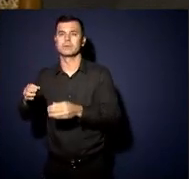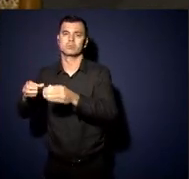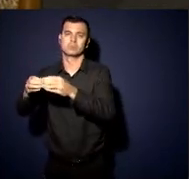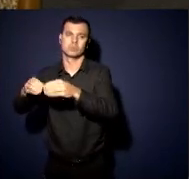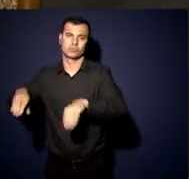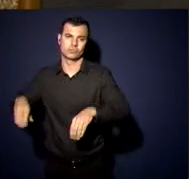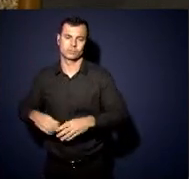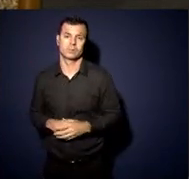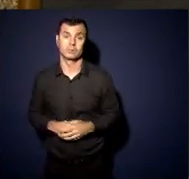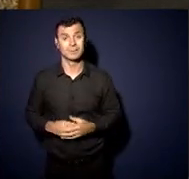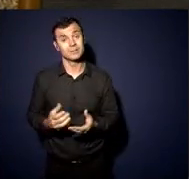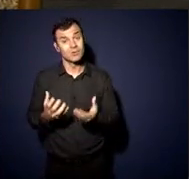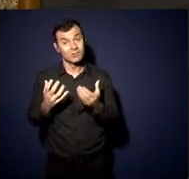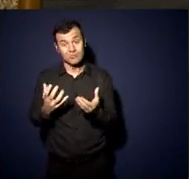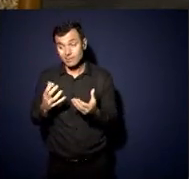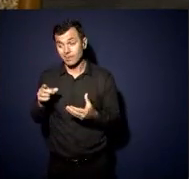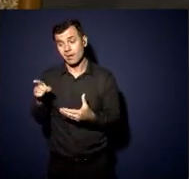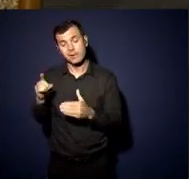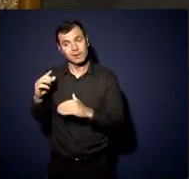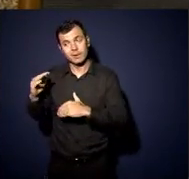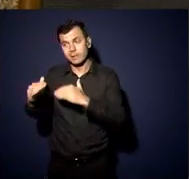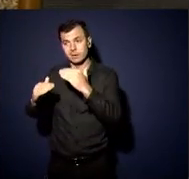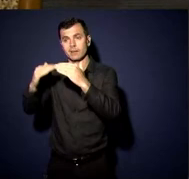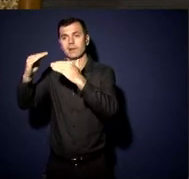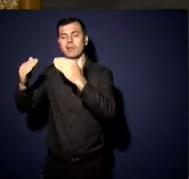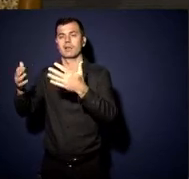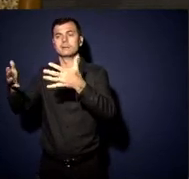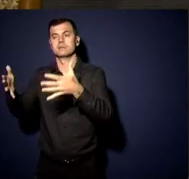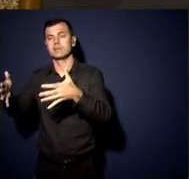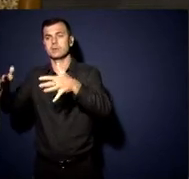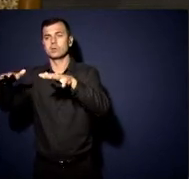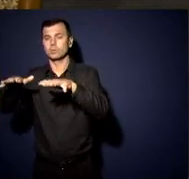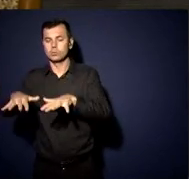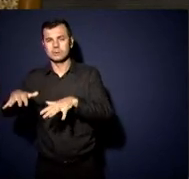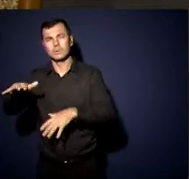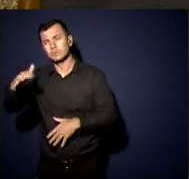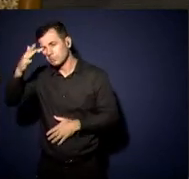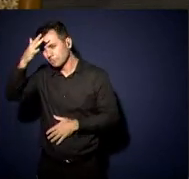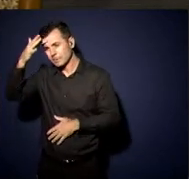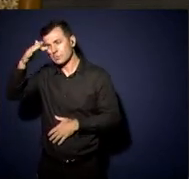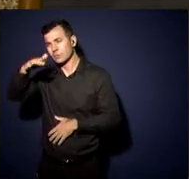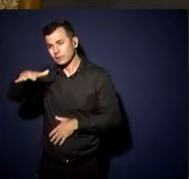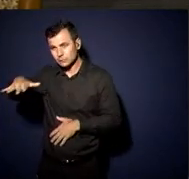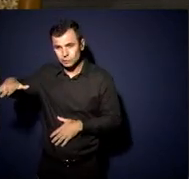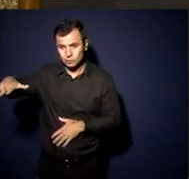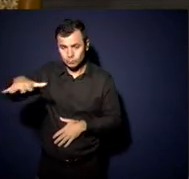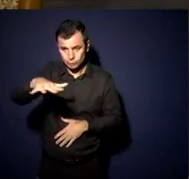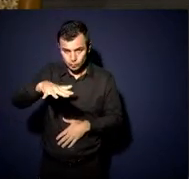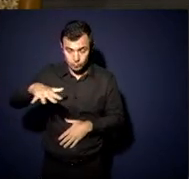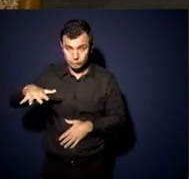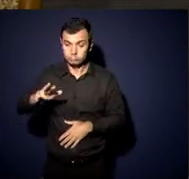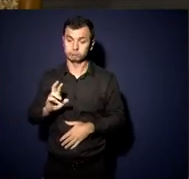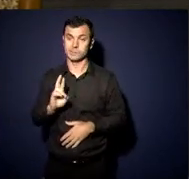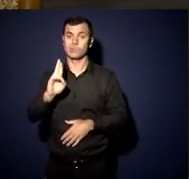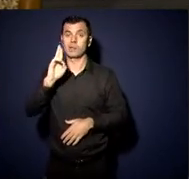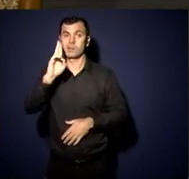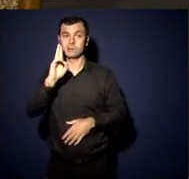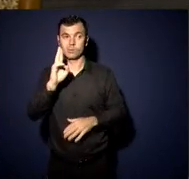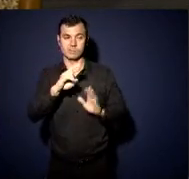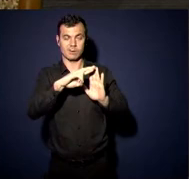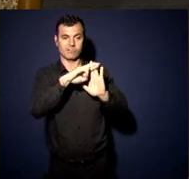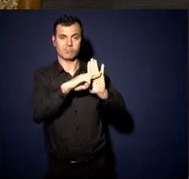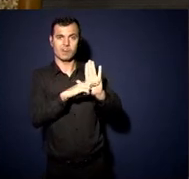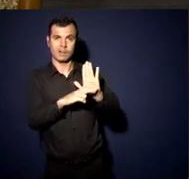que o mercado de capitais cresça que ele seja inclusivo que ele seja de todos cabe ao Regulador do Mercado de Capitais